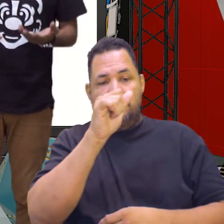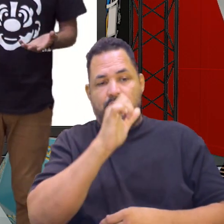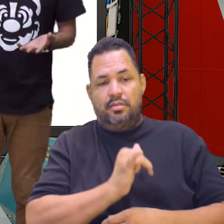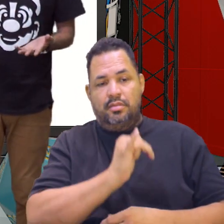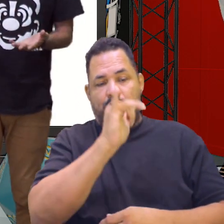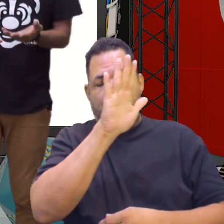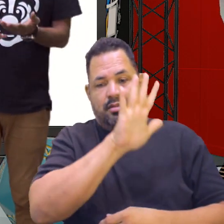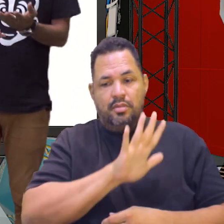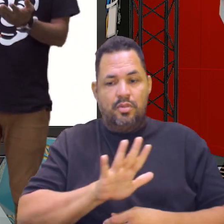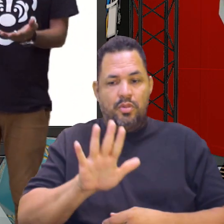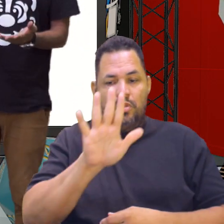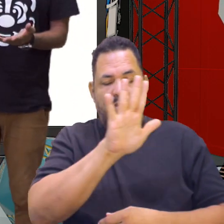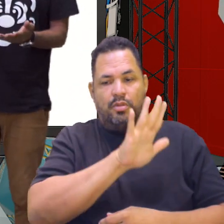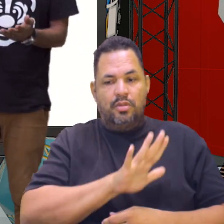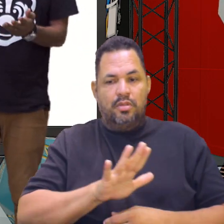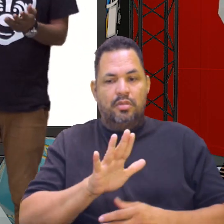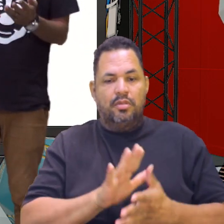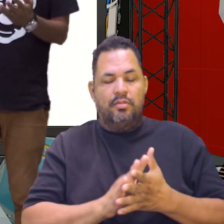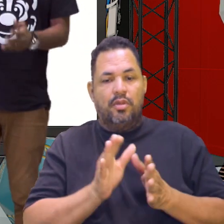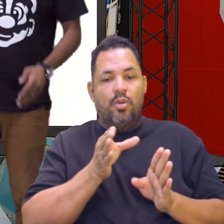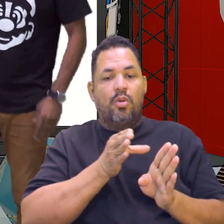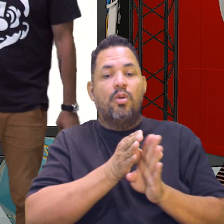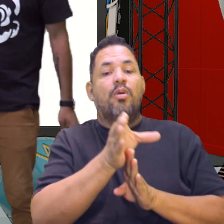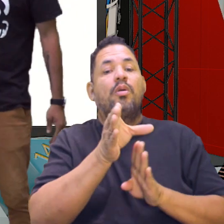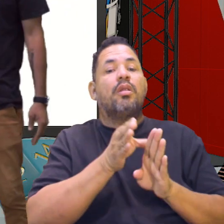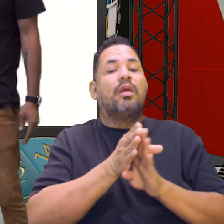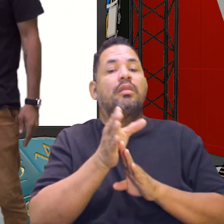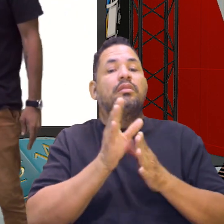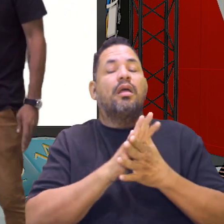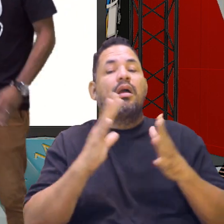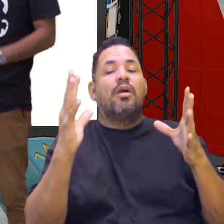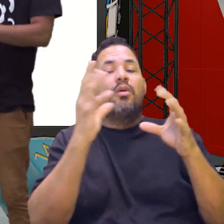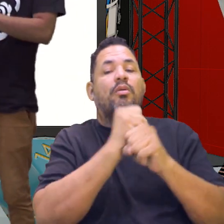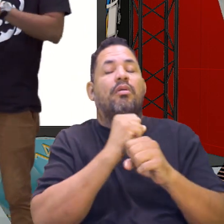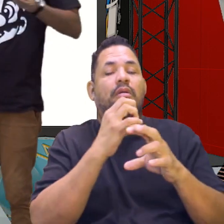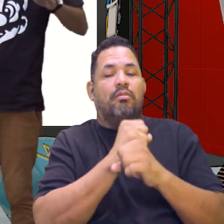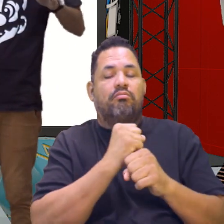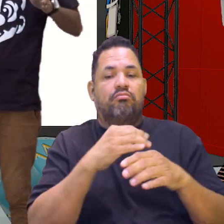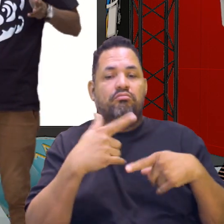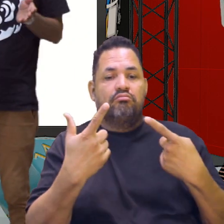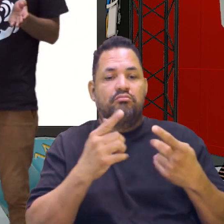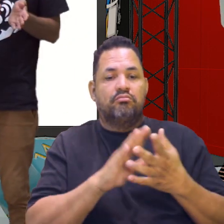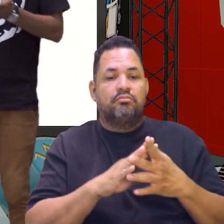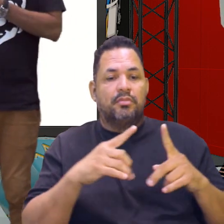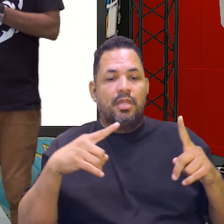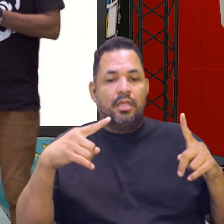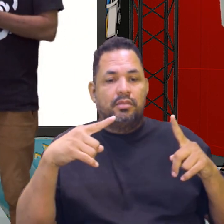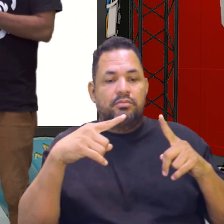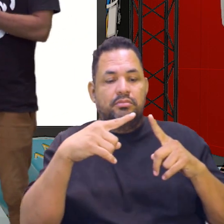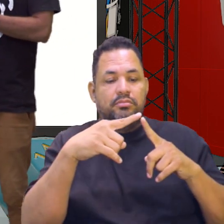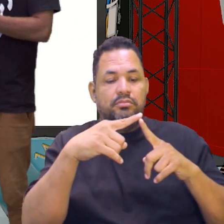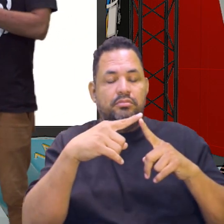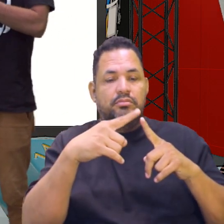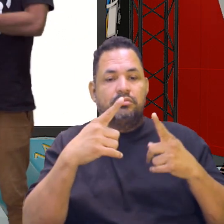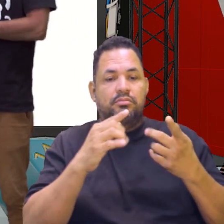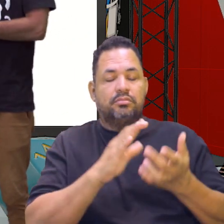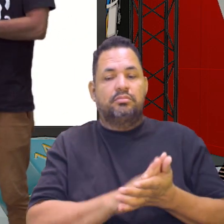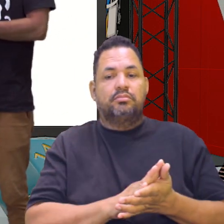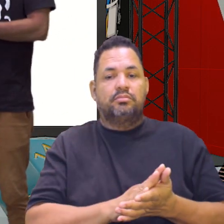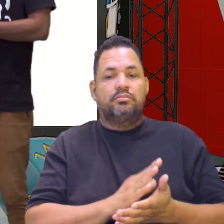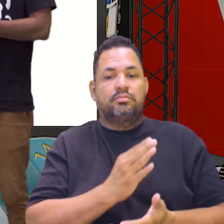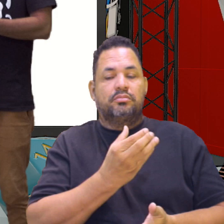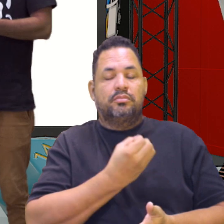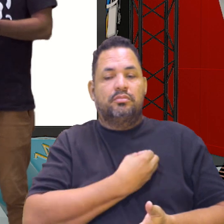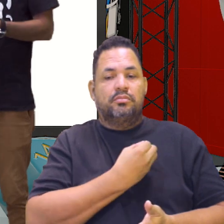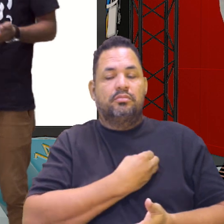vão direcionar ao nosso cálculo. Se esses 3 pontos estiverem alinhados, o determinante da matriz dá